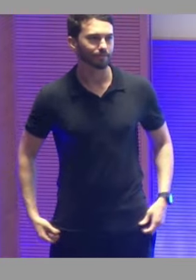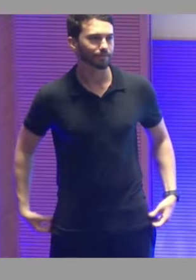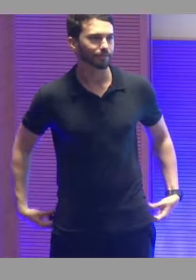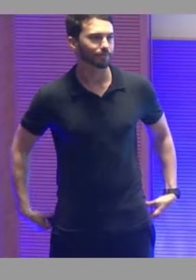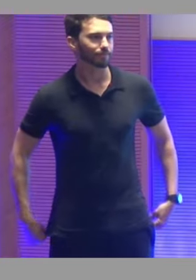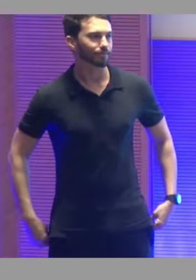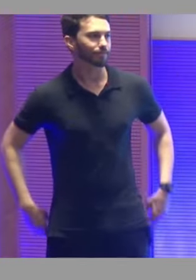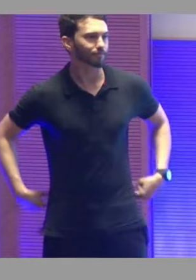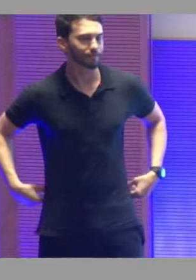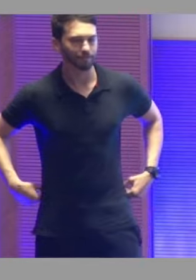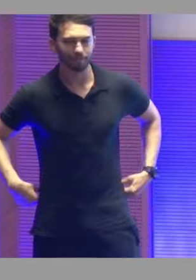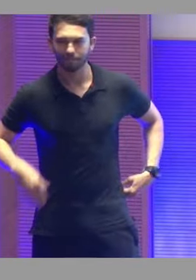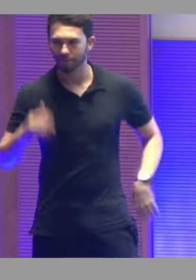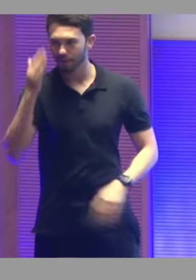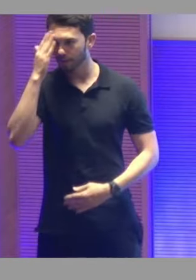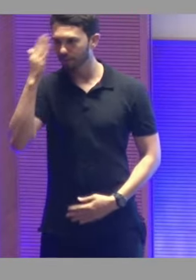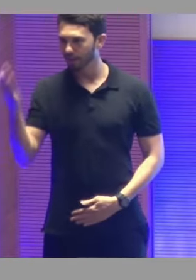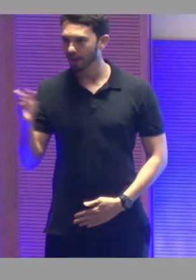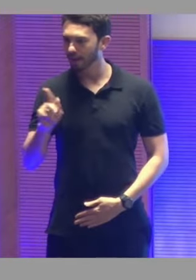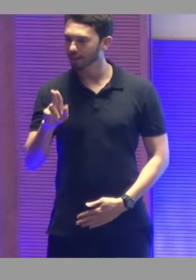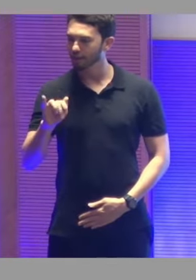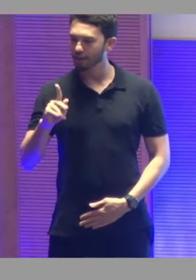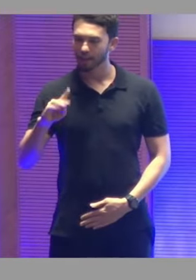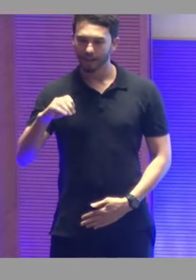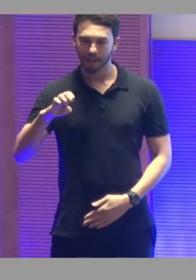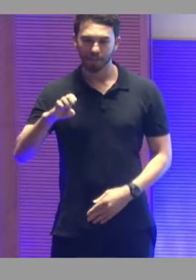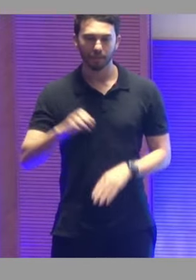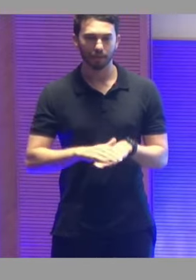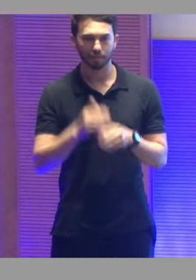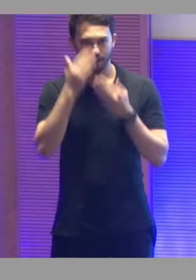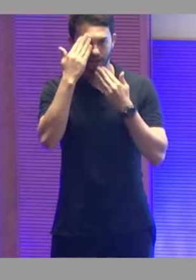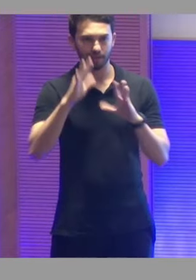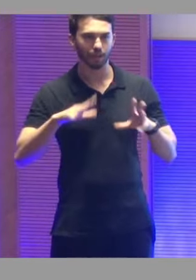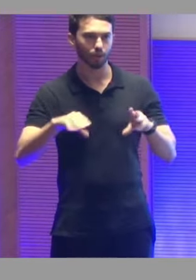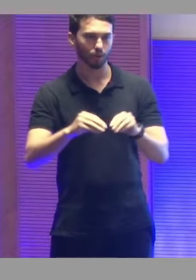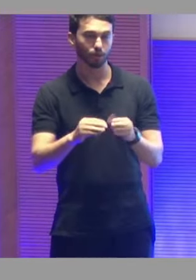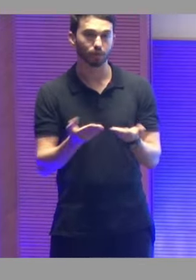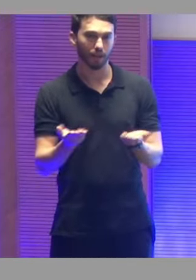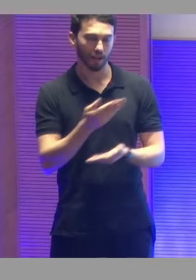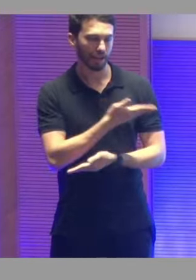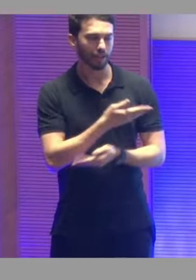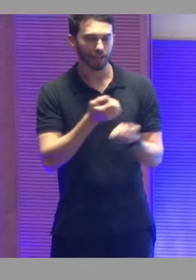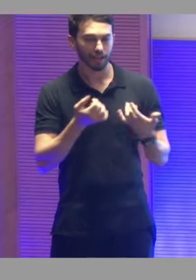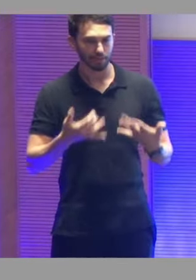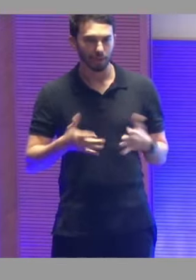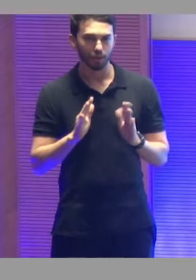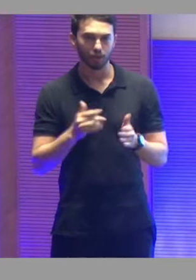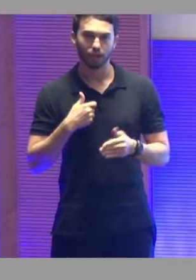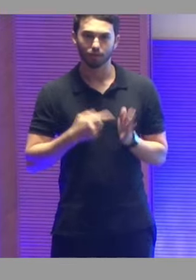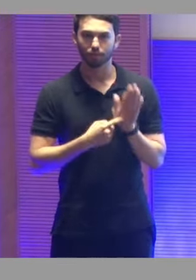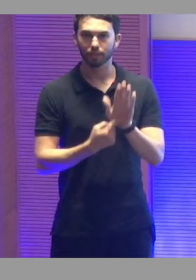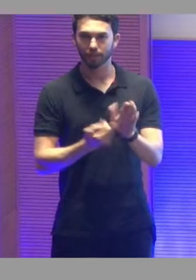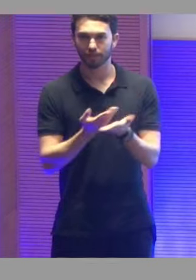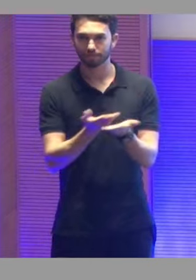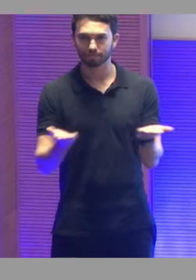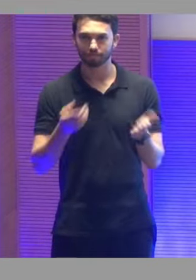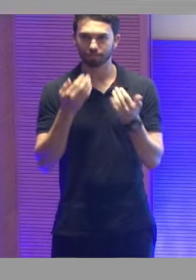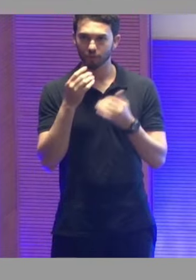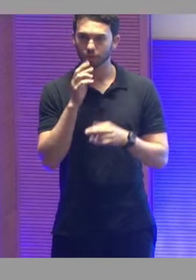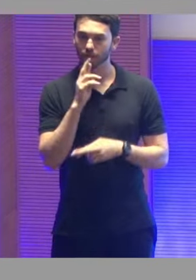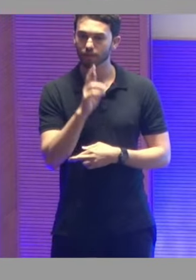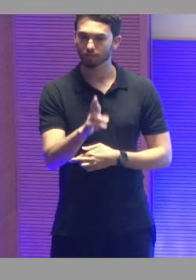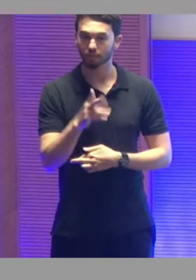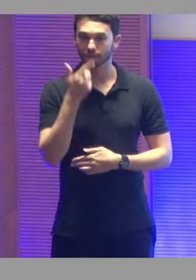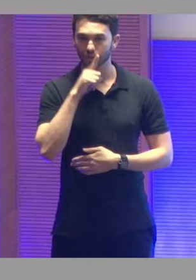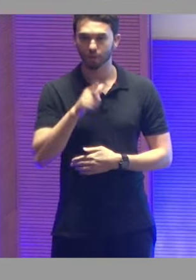Lucas Obrigado Guilherme Boa tarde a todos então como o Guilherme já adiantou eu vou apresentar para vocês agora alguns resultados que